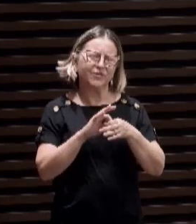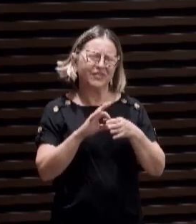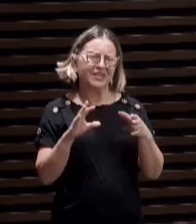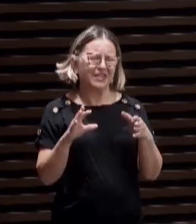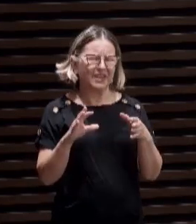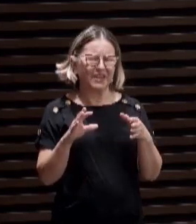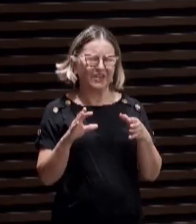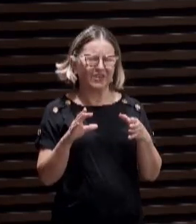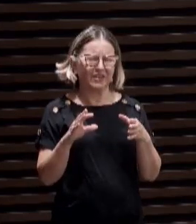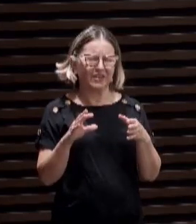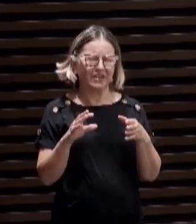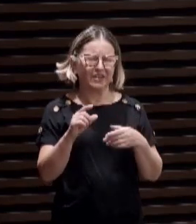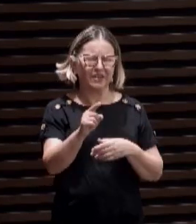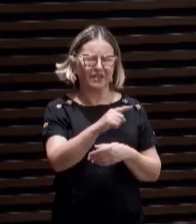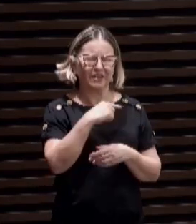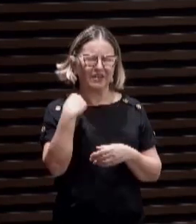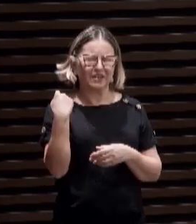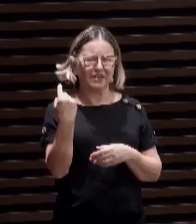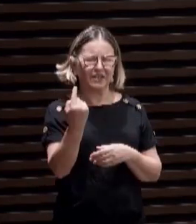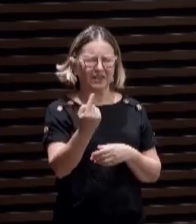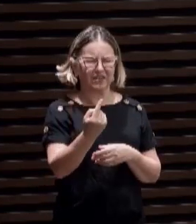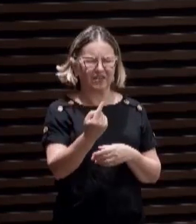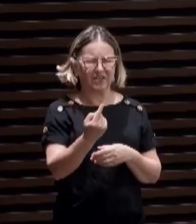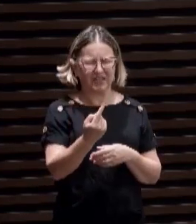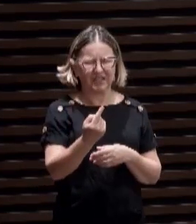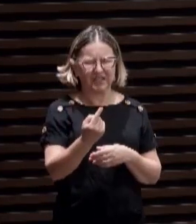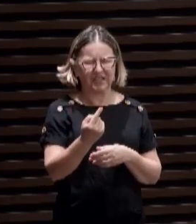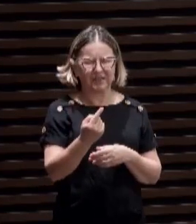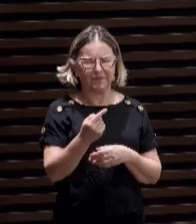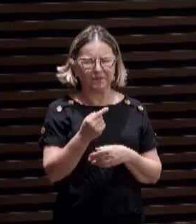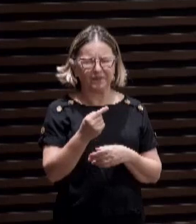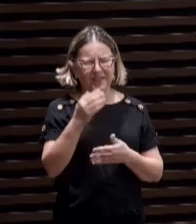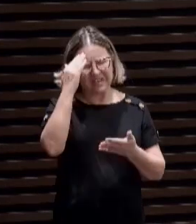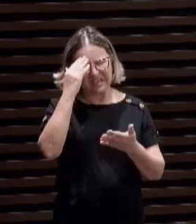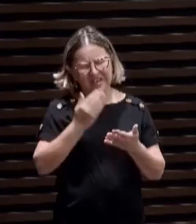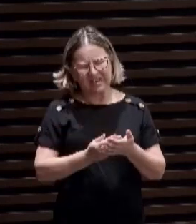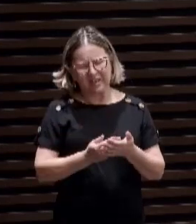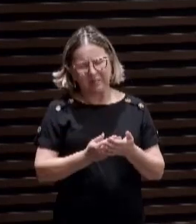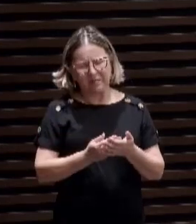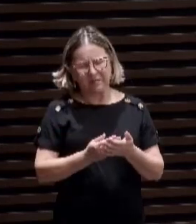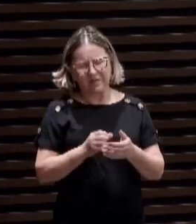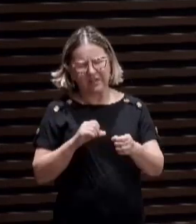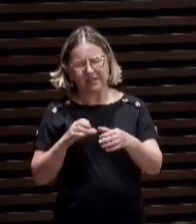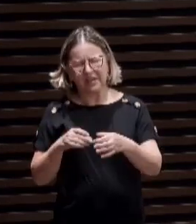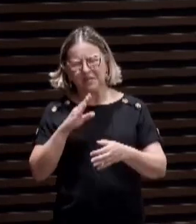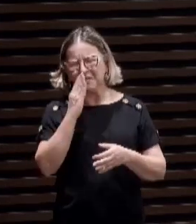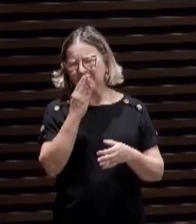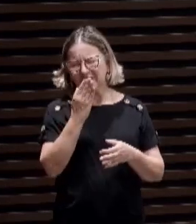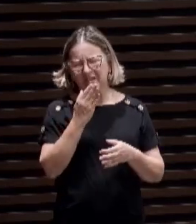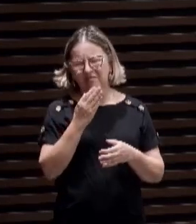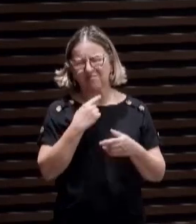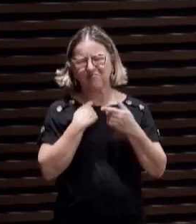Teu Evangelho doutrinas falsas, de interesse pessoal.